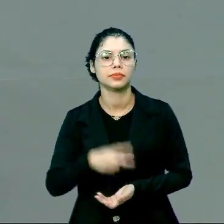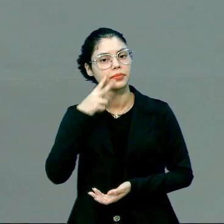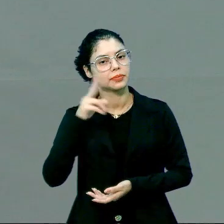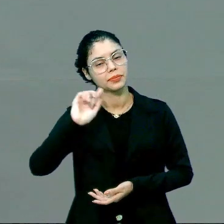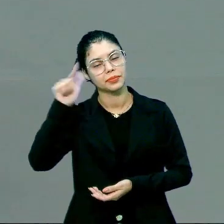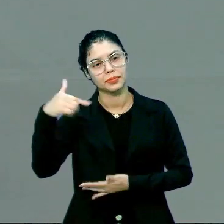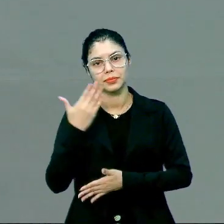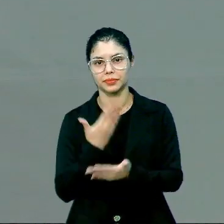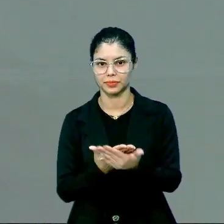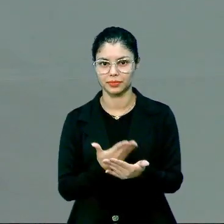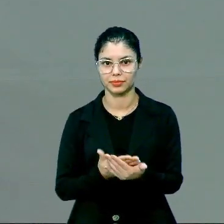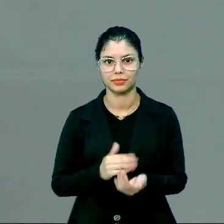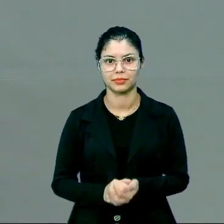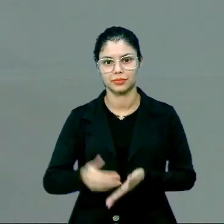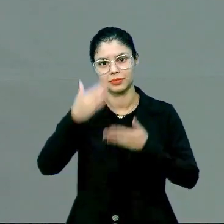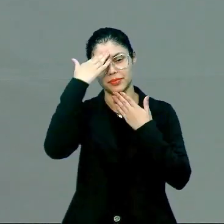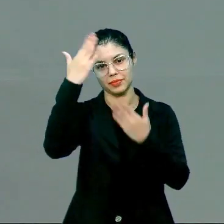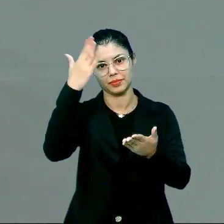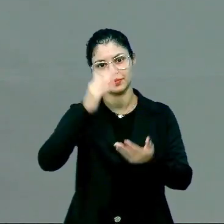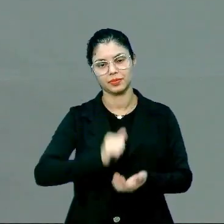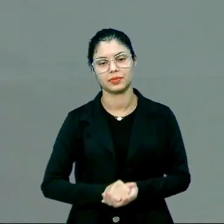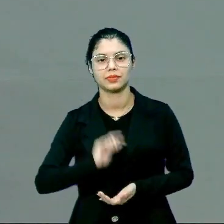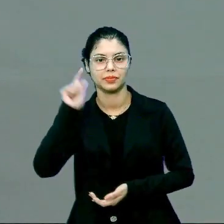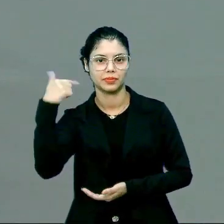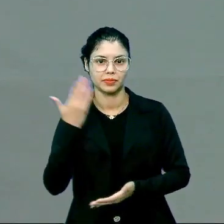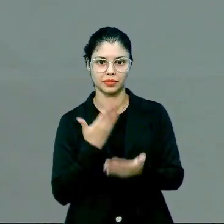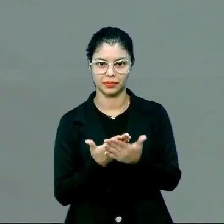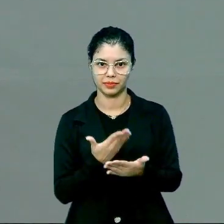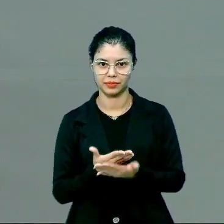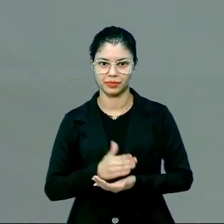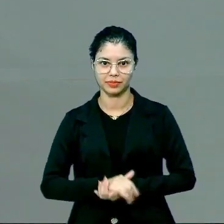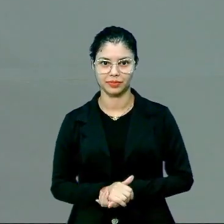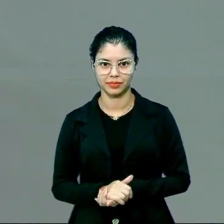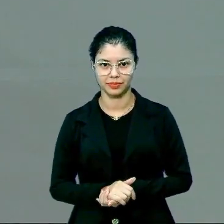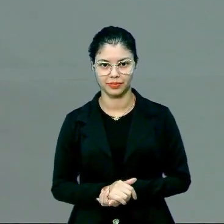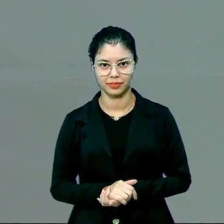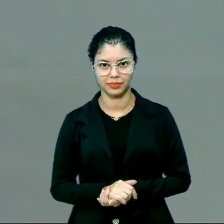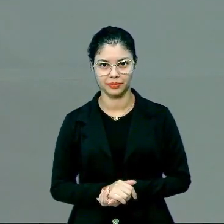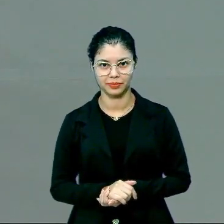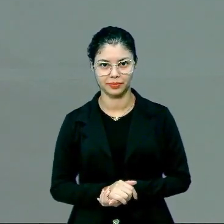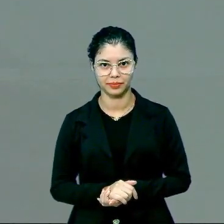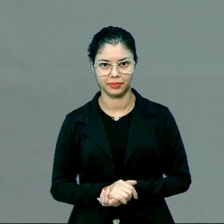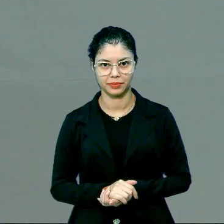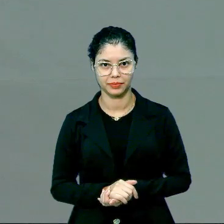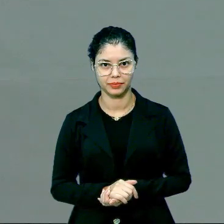Veremos na próxima aula. Muito obrigado e até o nosso próximo encontro.